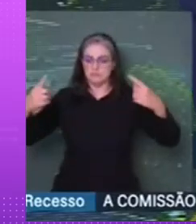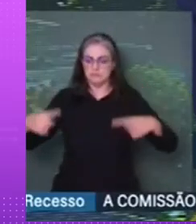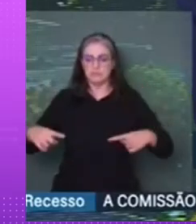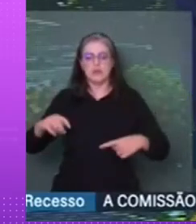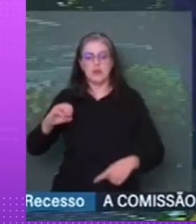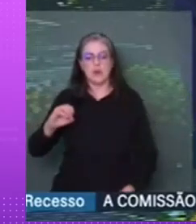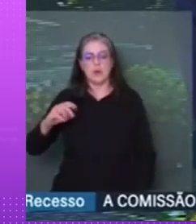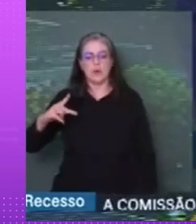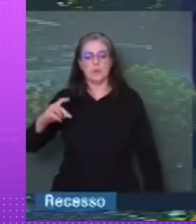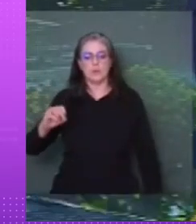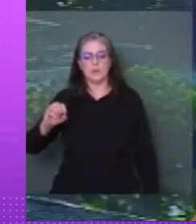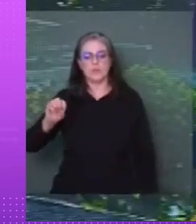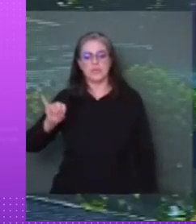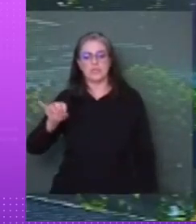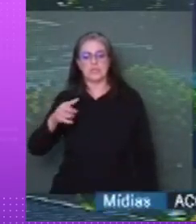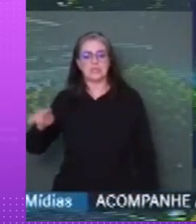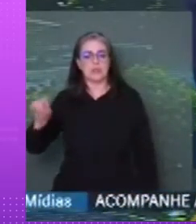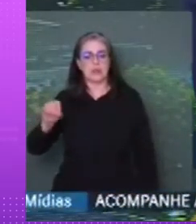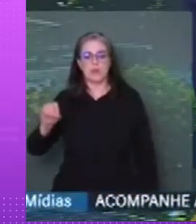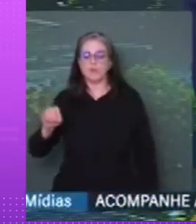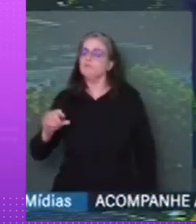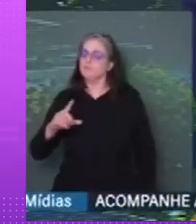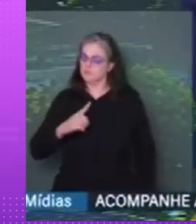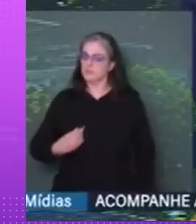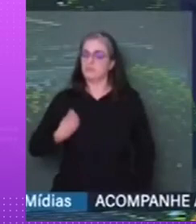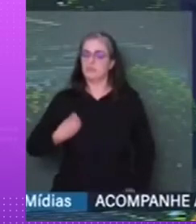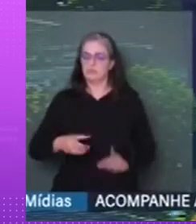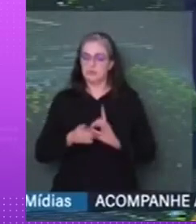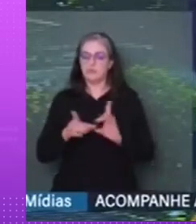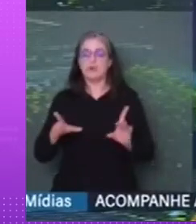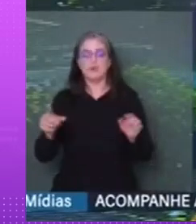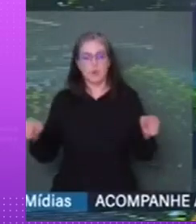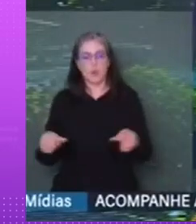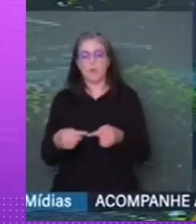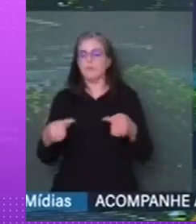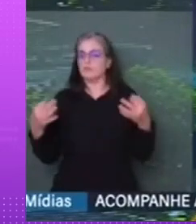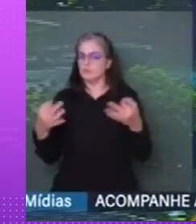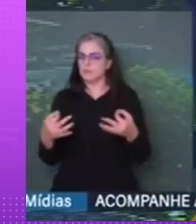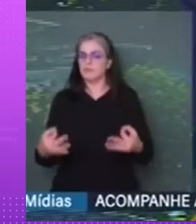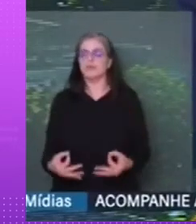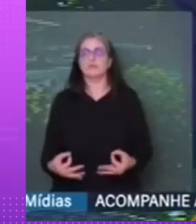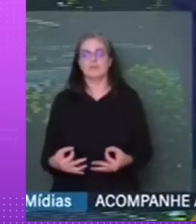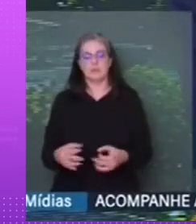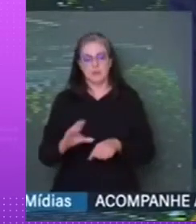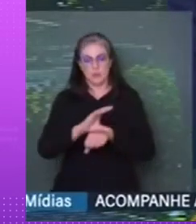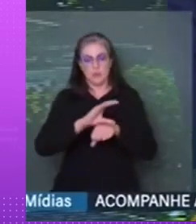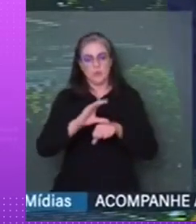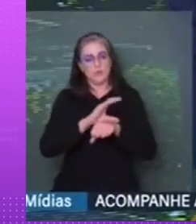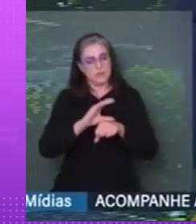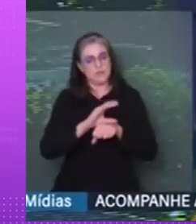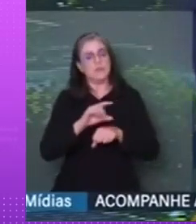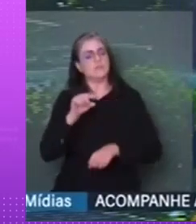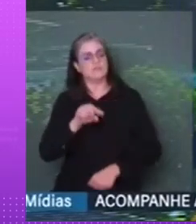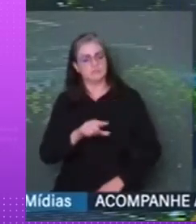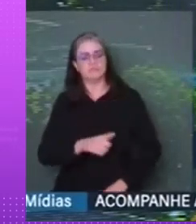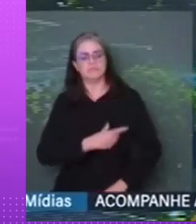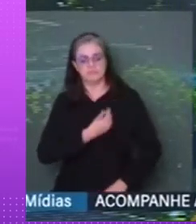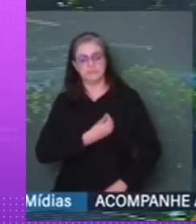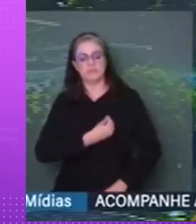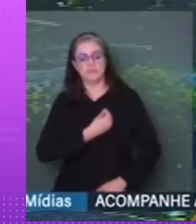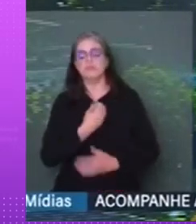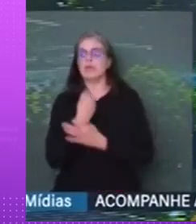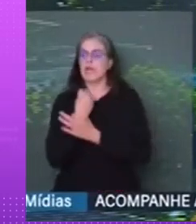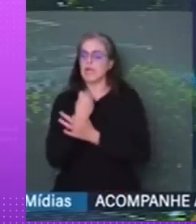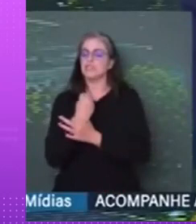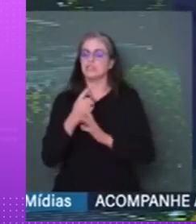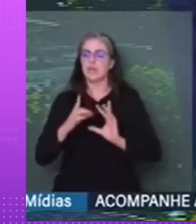daqui a pouco a gente vai mais um pouquinho para lá, Mark. É isso, eu lembro do Gilmar Mendes dizendo que era preciso rever as prisões